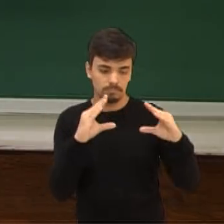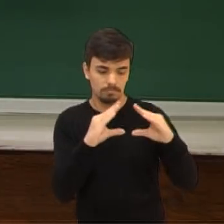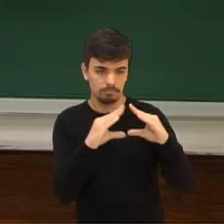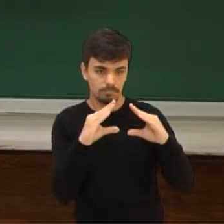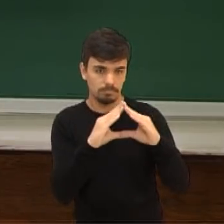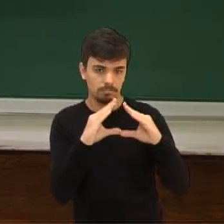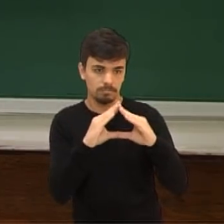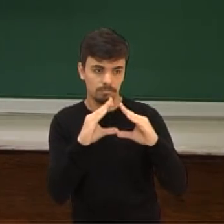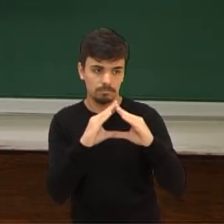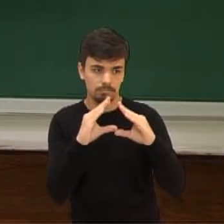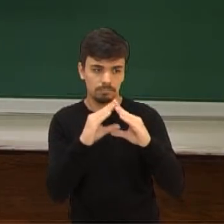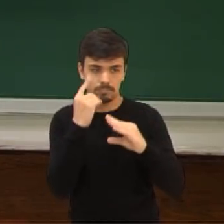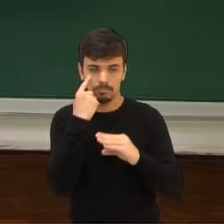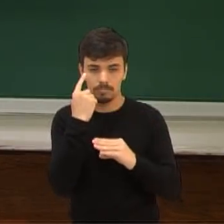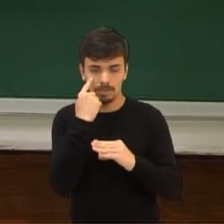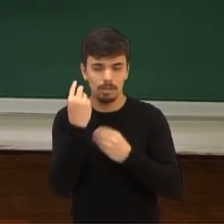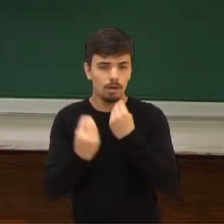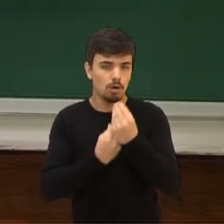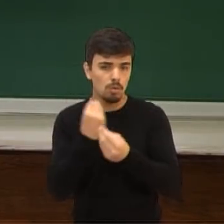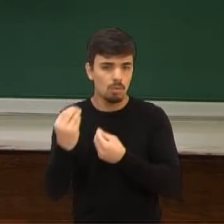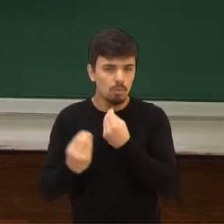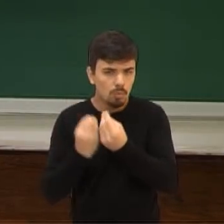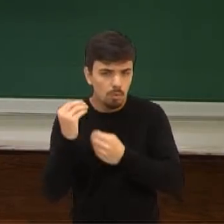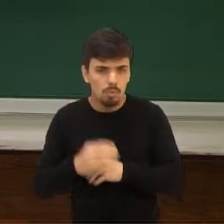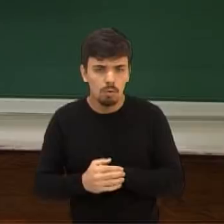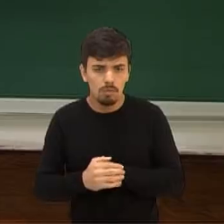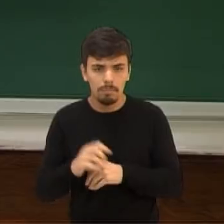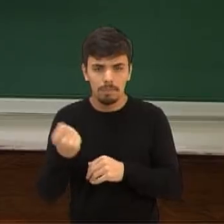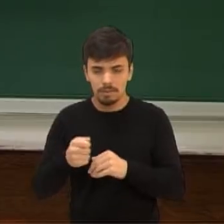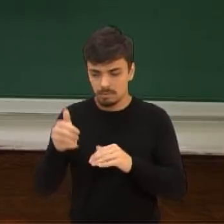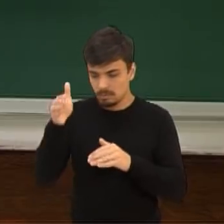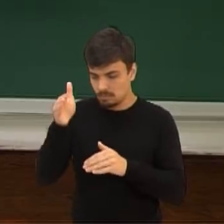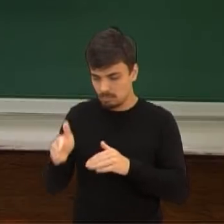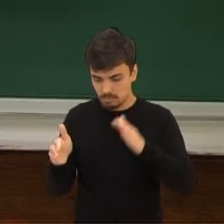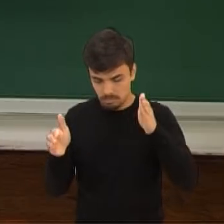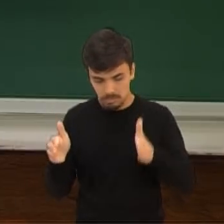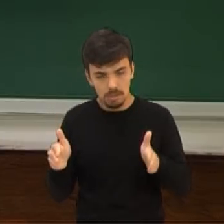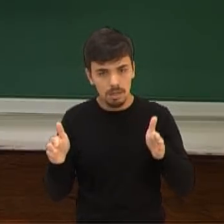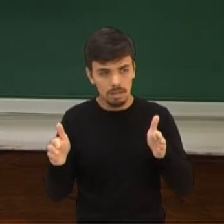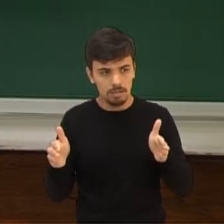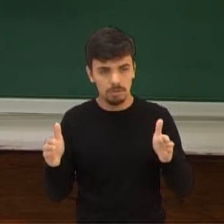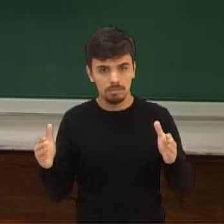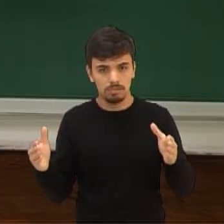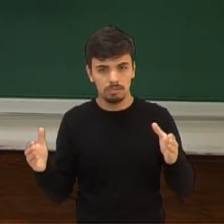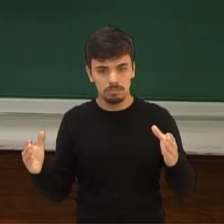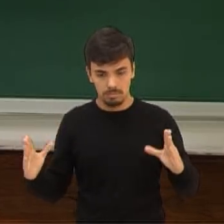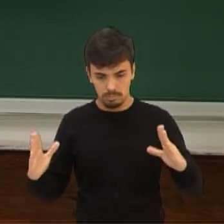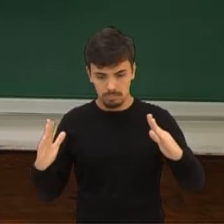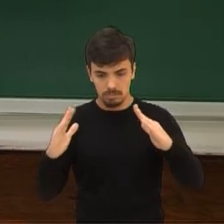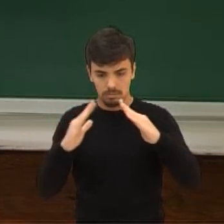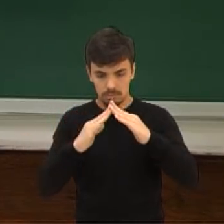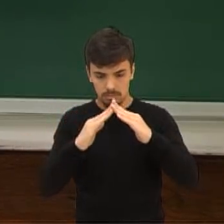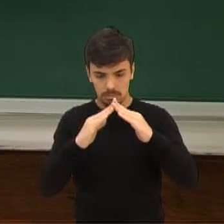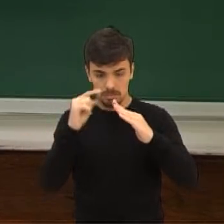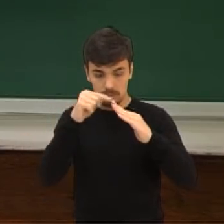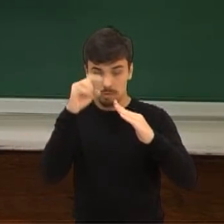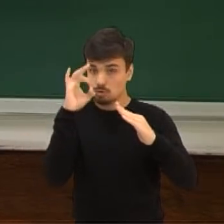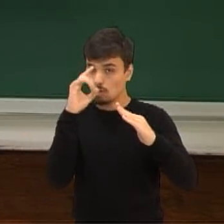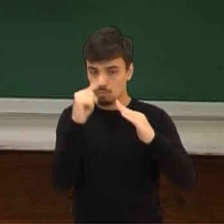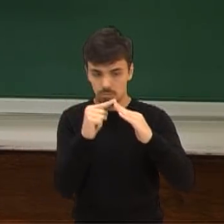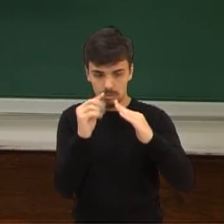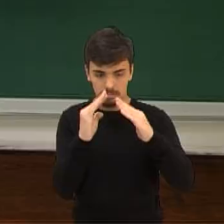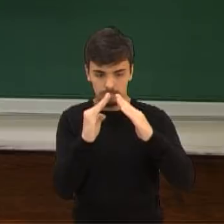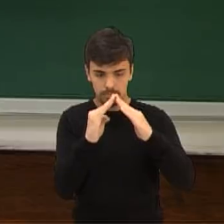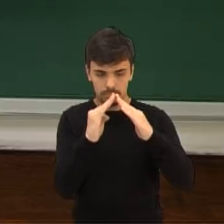é como? Você tem que ter as faces laterais que se juntam em uma ponta